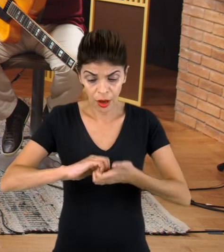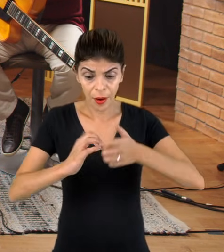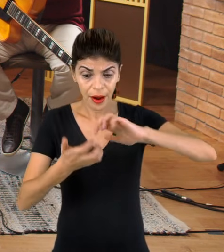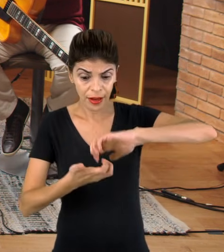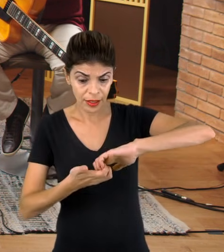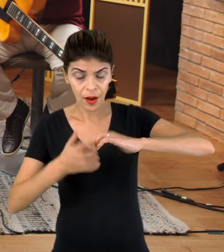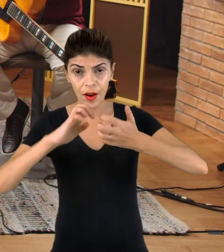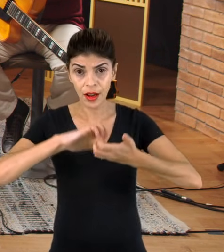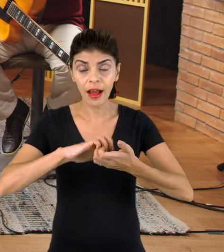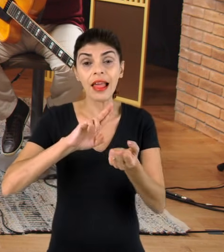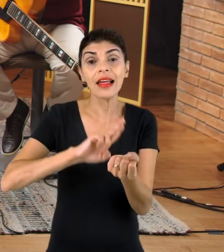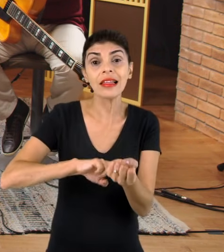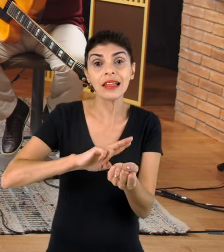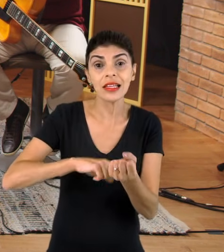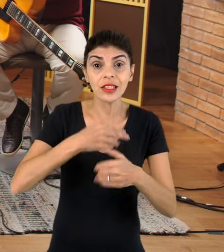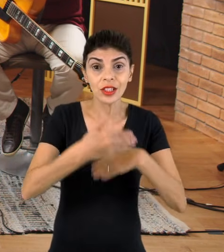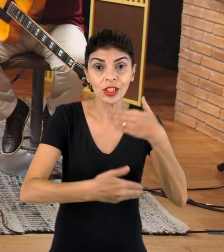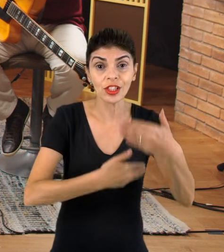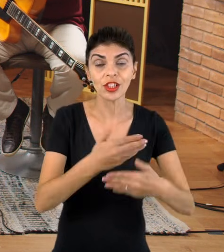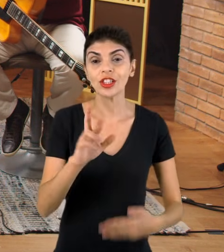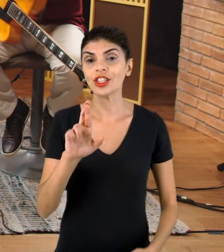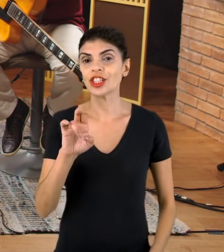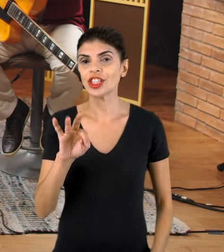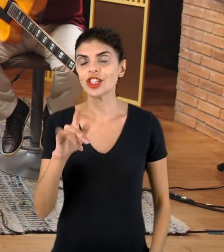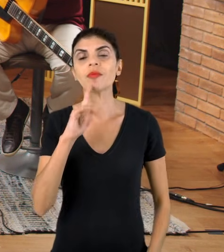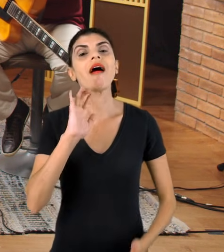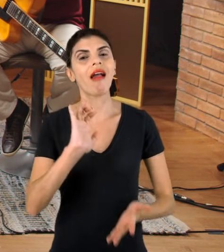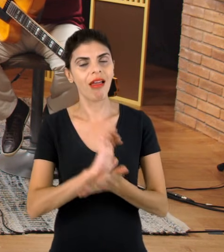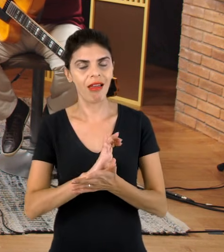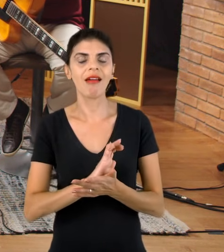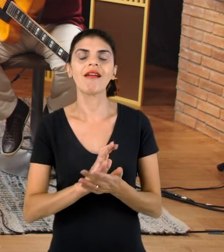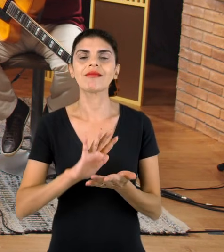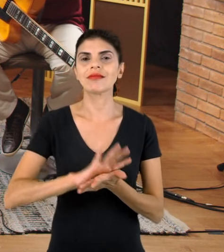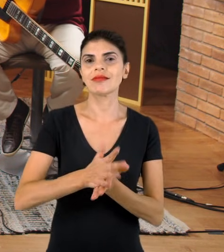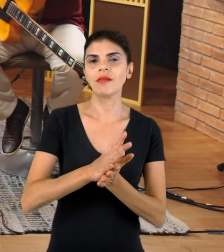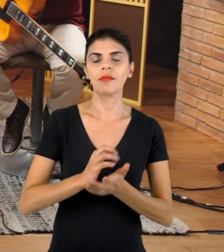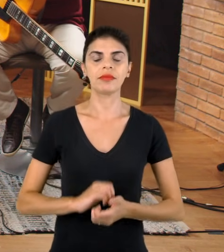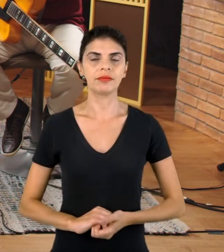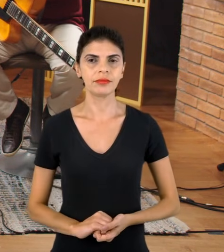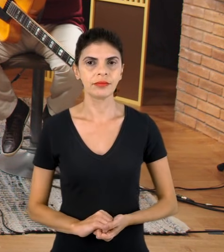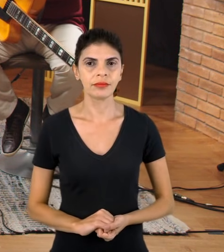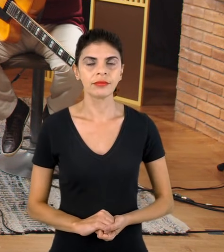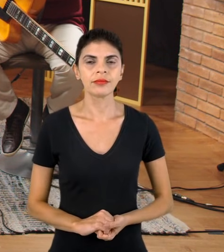dentro dessa rítmica que é o samba do partido alto.